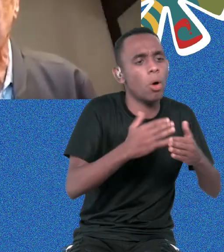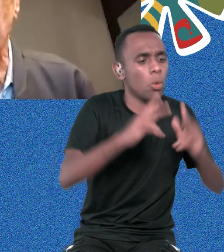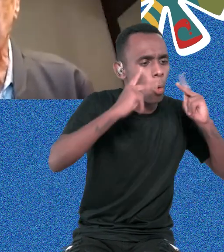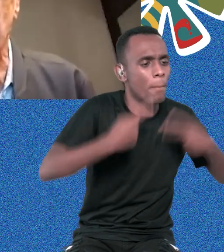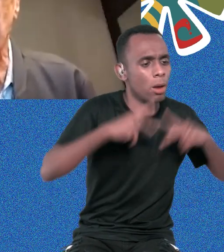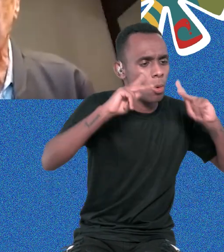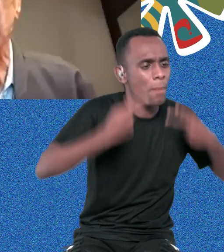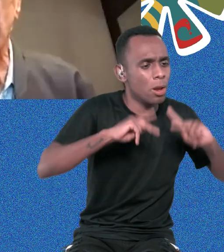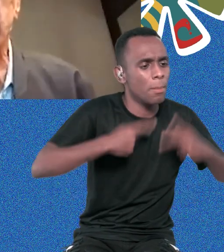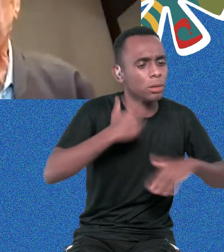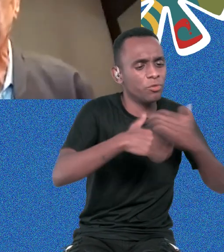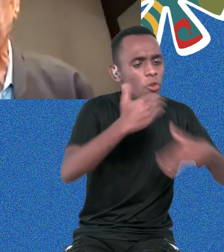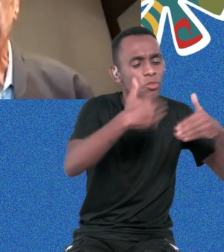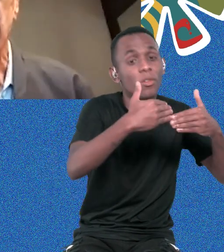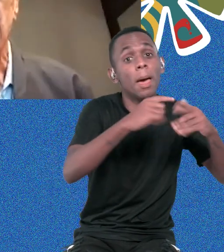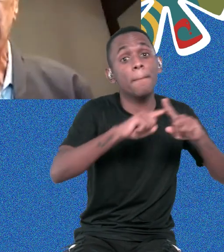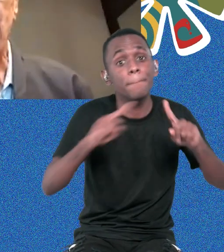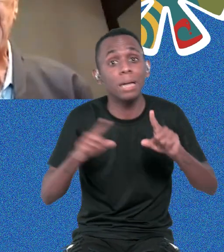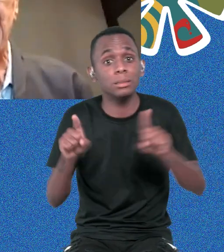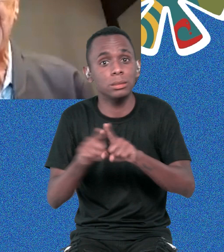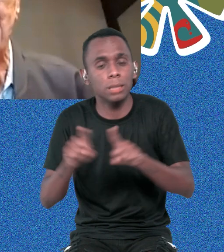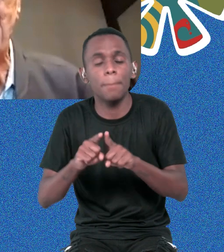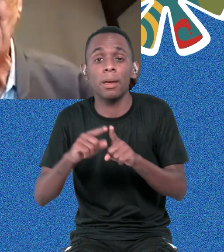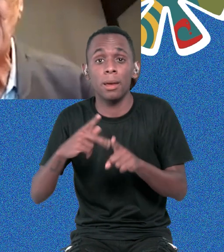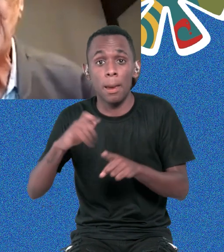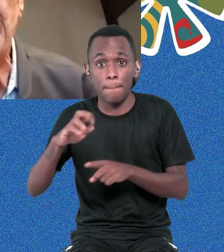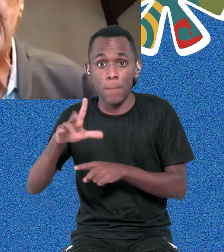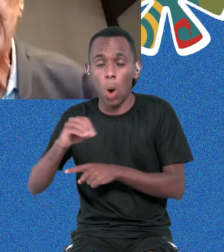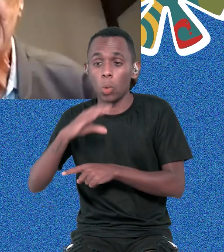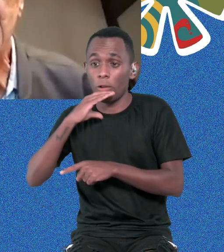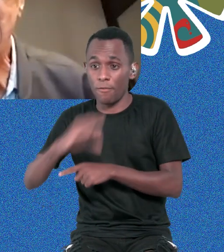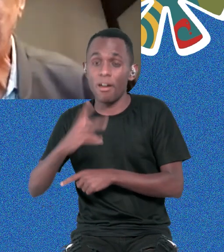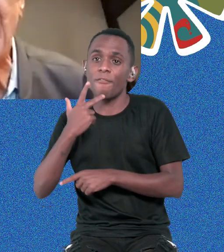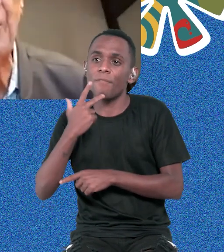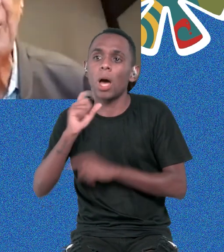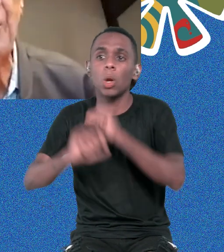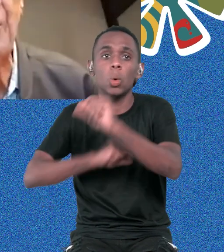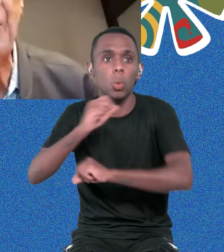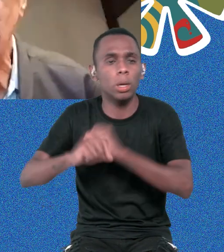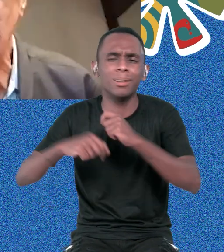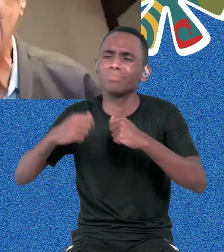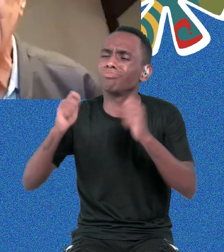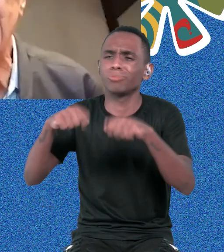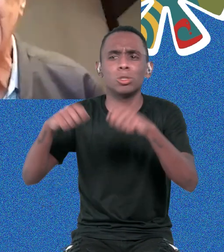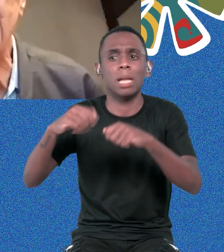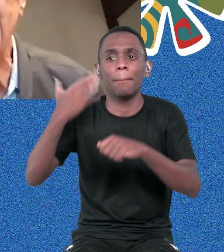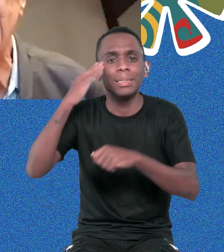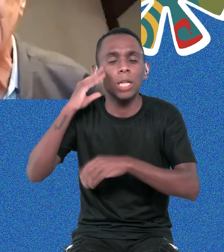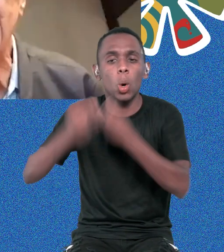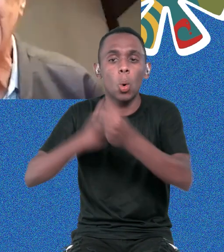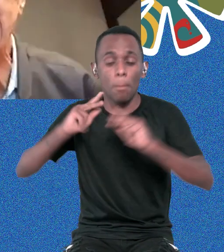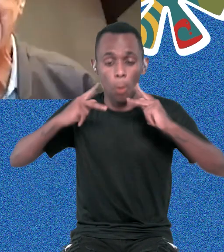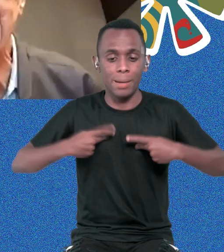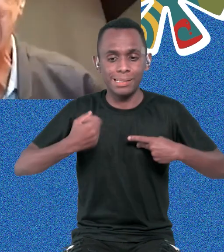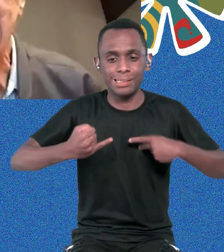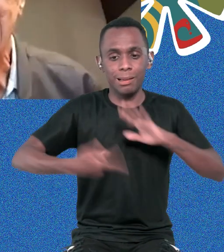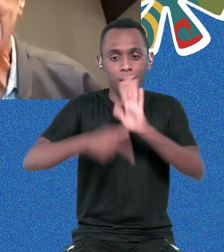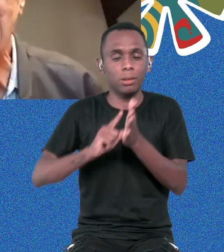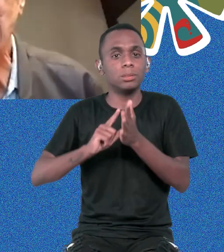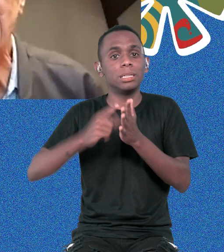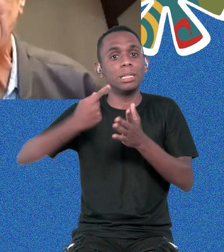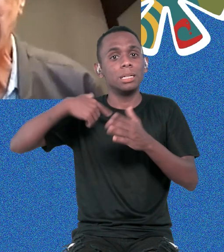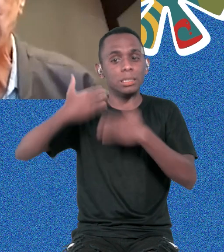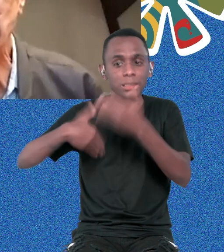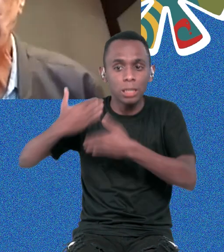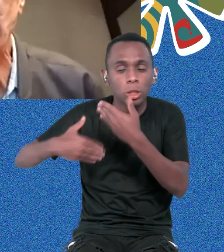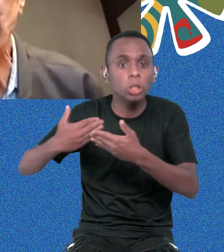em humanizar, humanizar. Mas Paulo nos diz: não há como entender os processos de humanização se